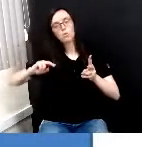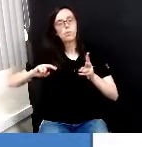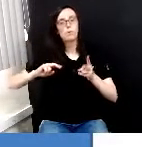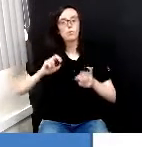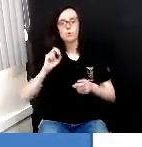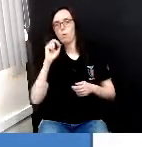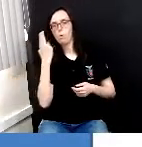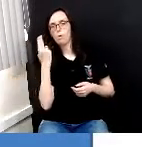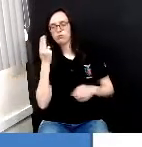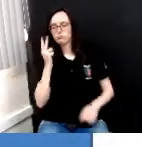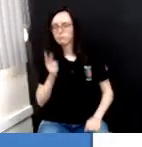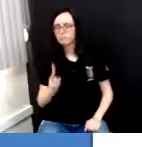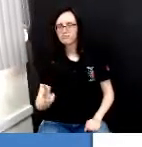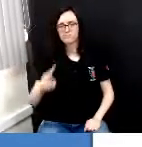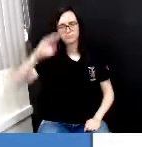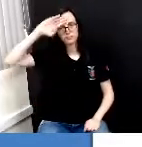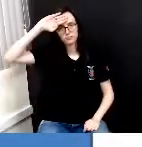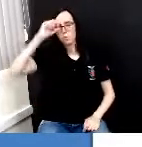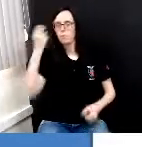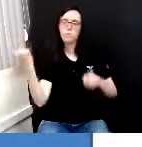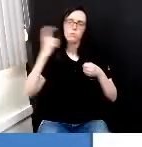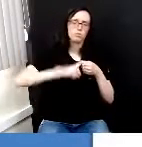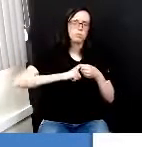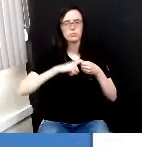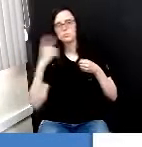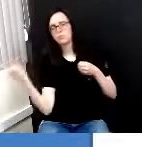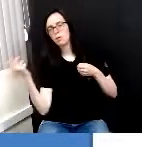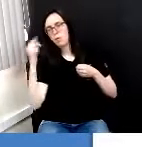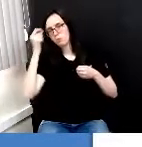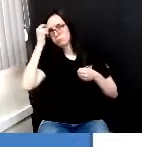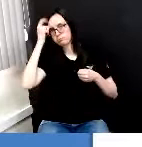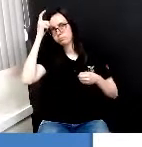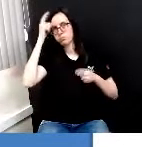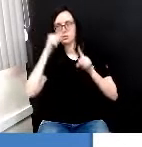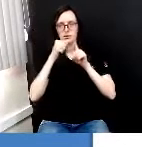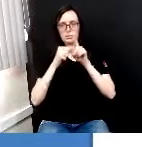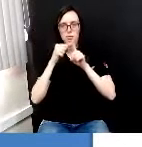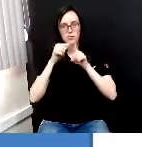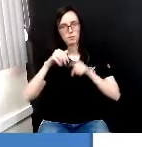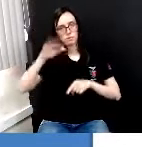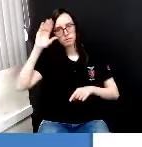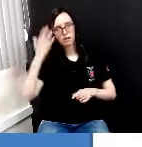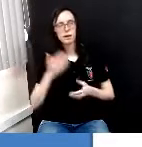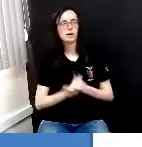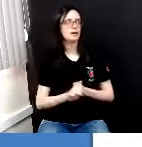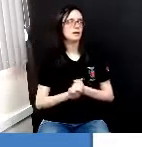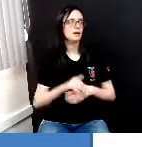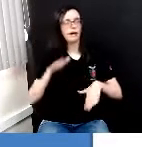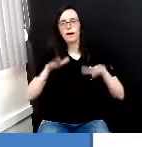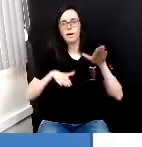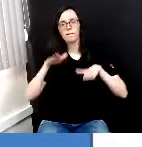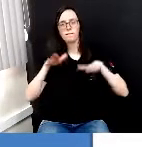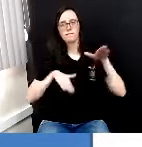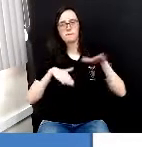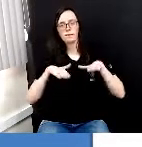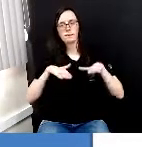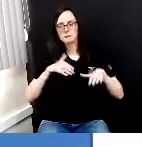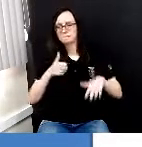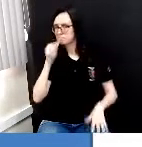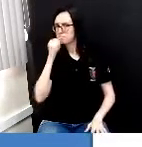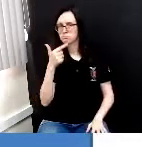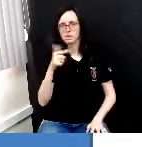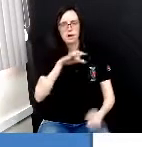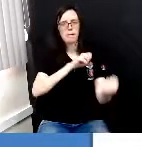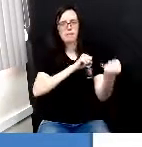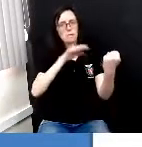tornando persistente ou retornou, ou teve um aumento da febre, se desidratou, se a pressão está muito